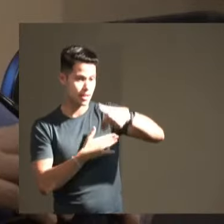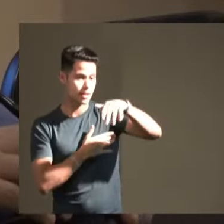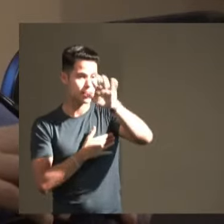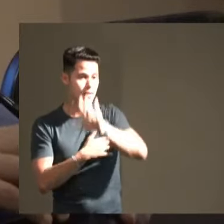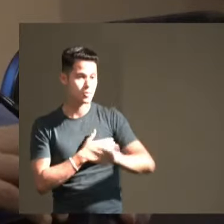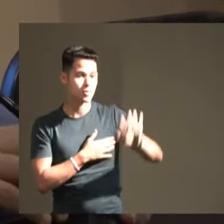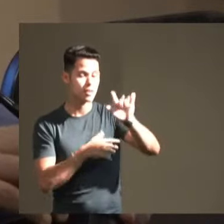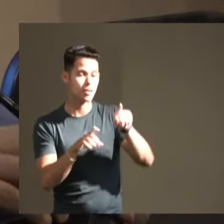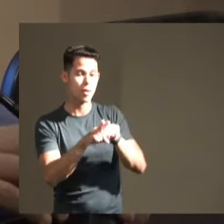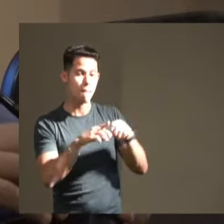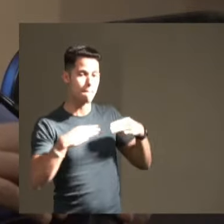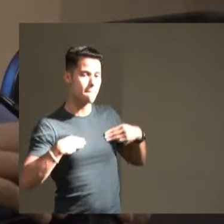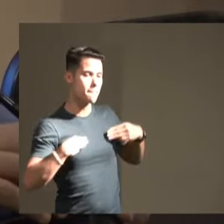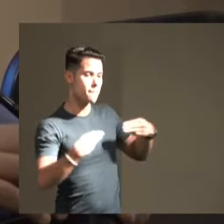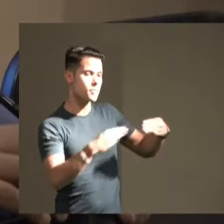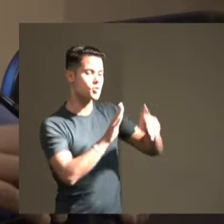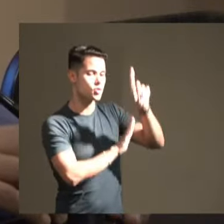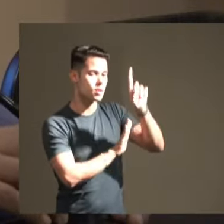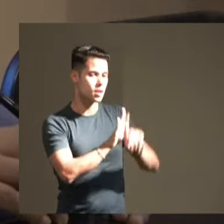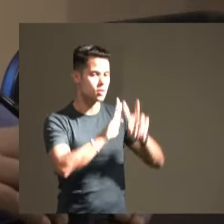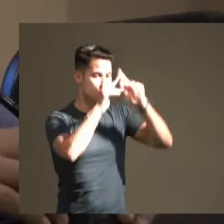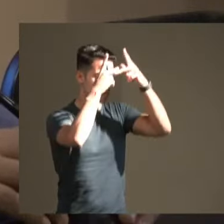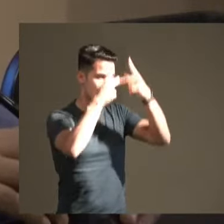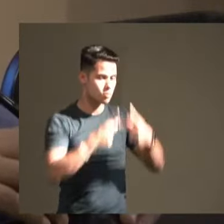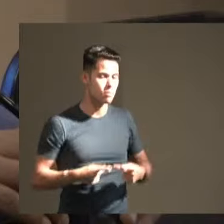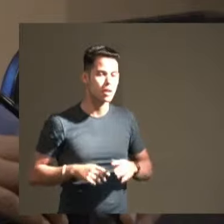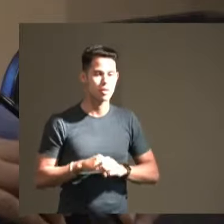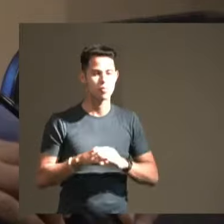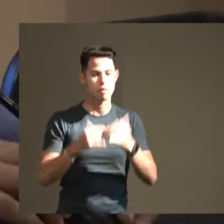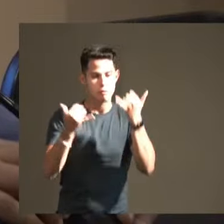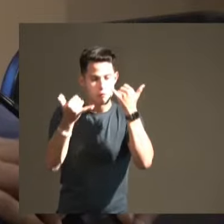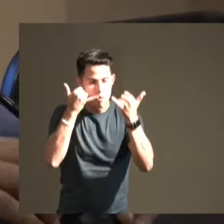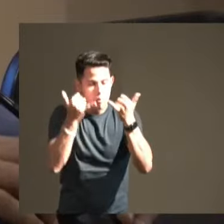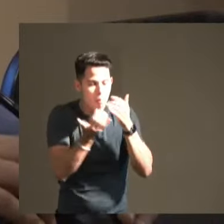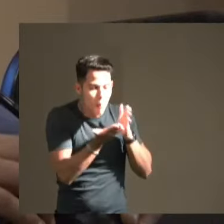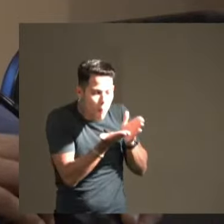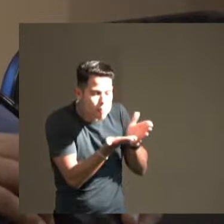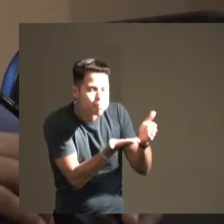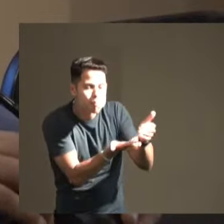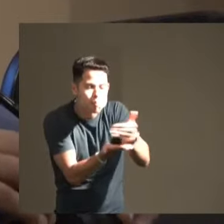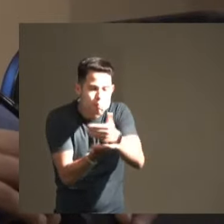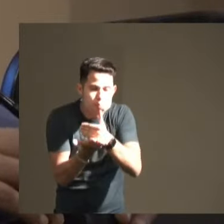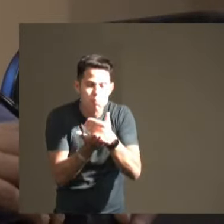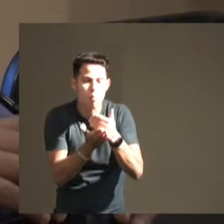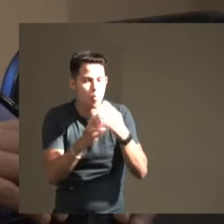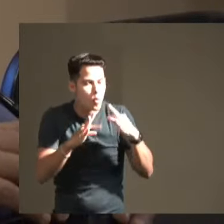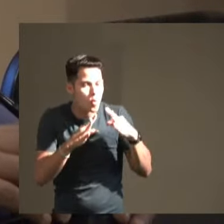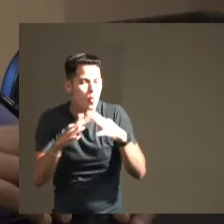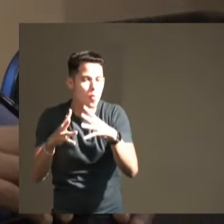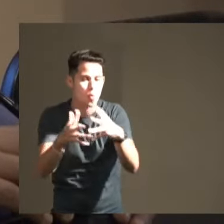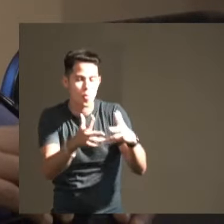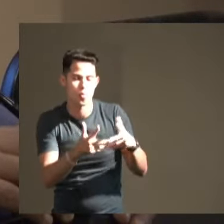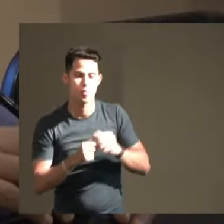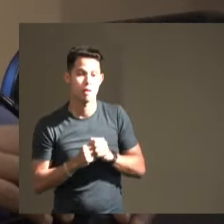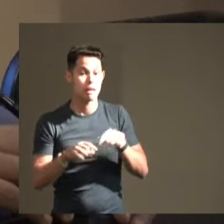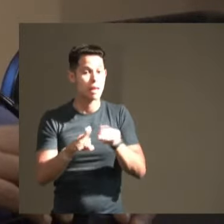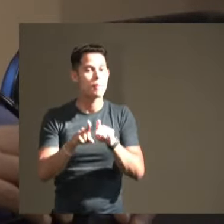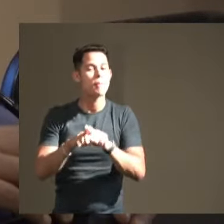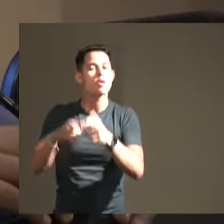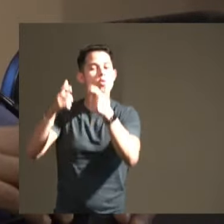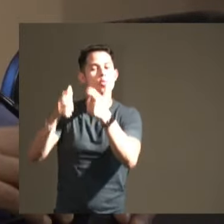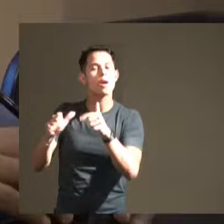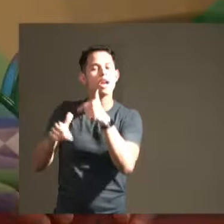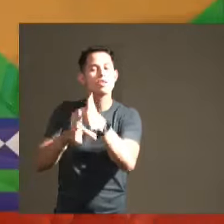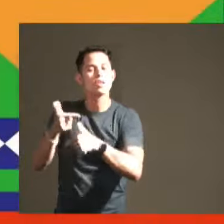Ministério de Direitos Humanos, né, os meus dados aí, as informações, Antônio José, o cargo que eu ocupo